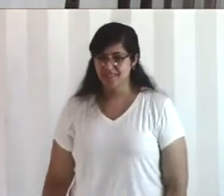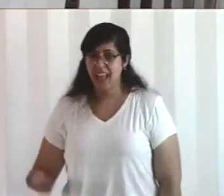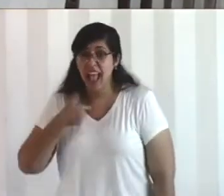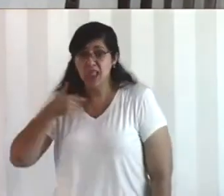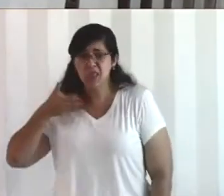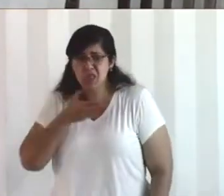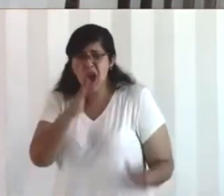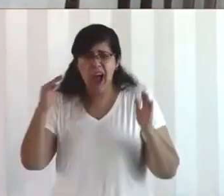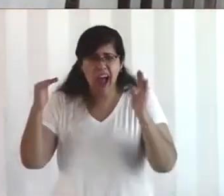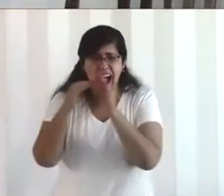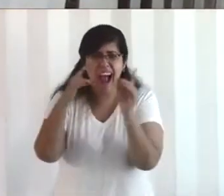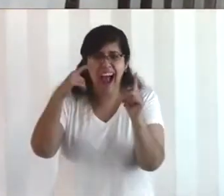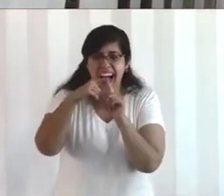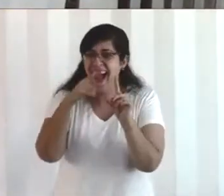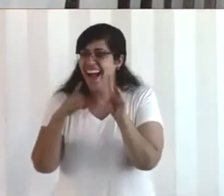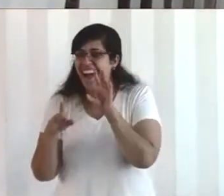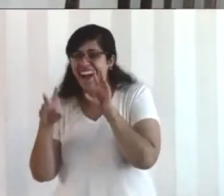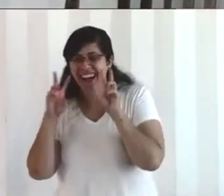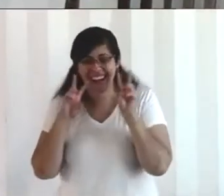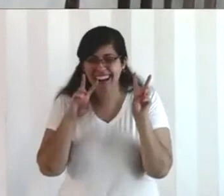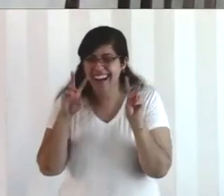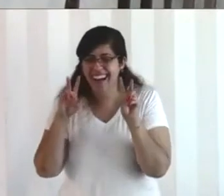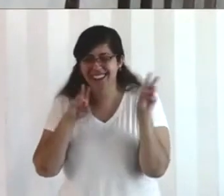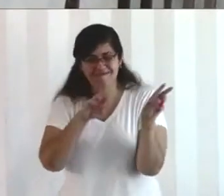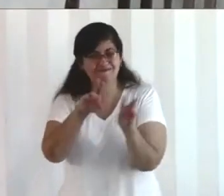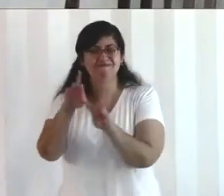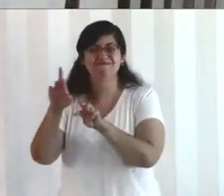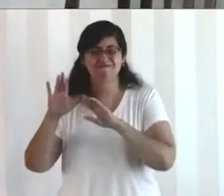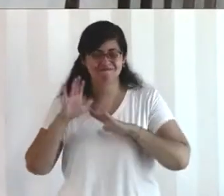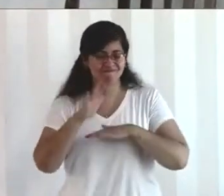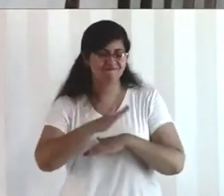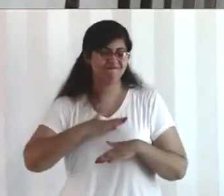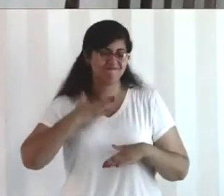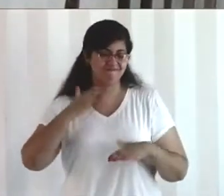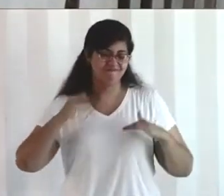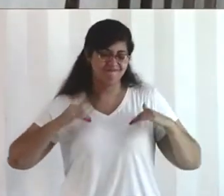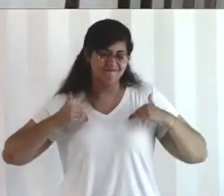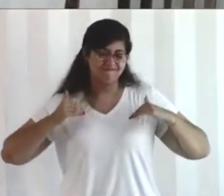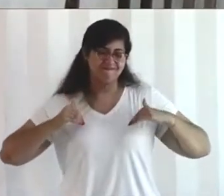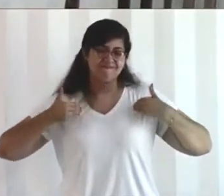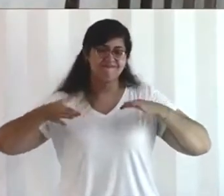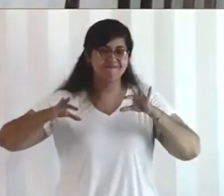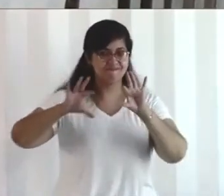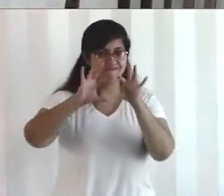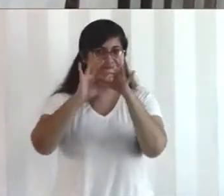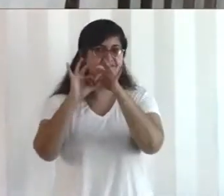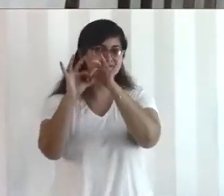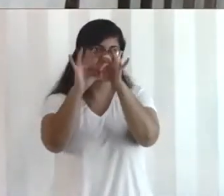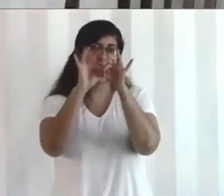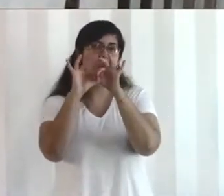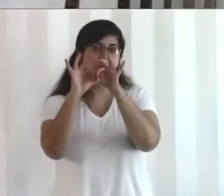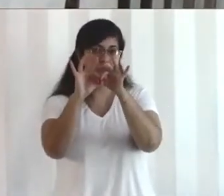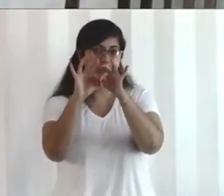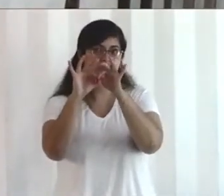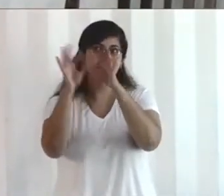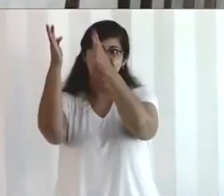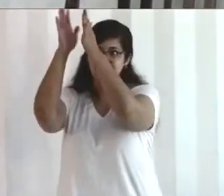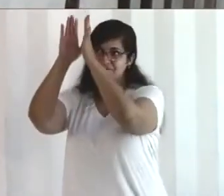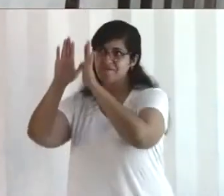igreja, os seus irmãos estão lá também. E então essa comunhão na adoração se dá num